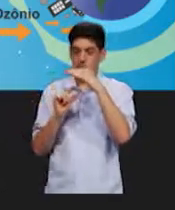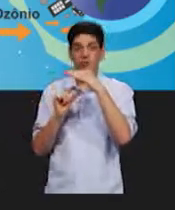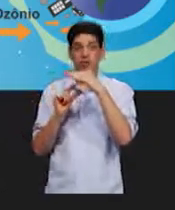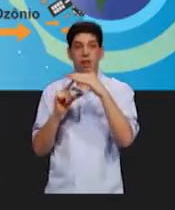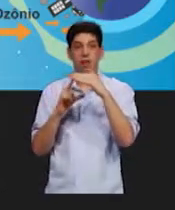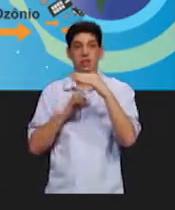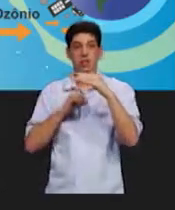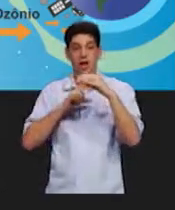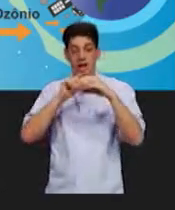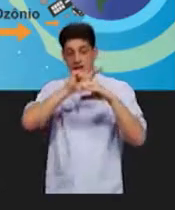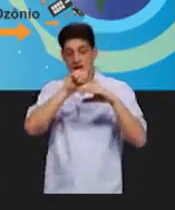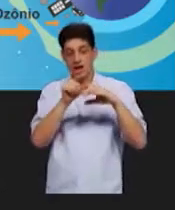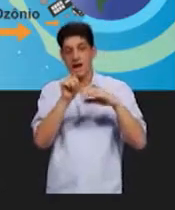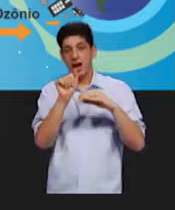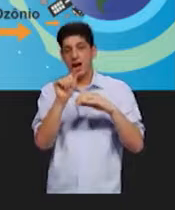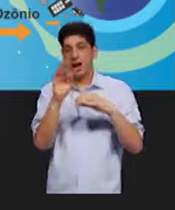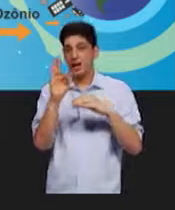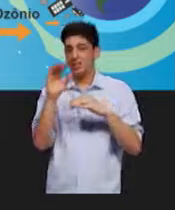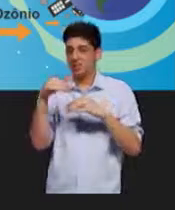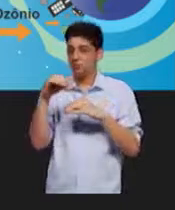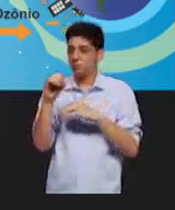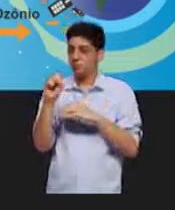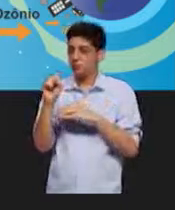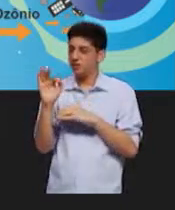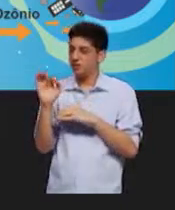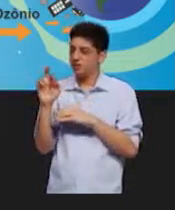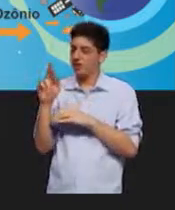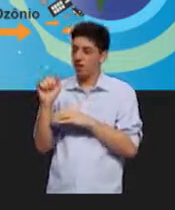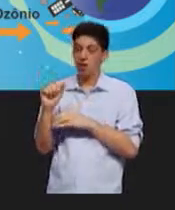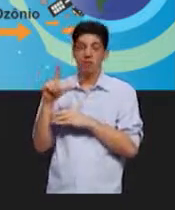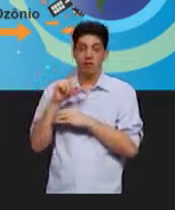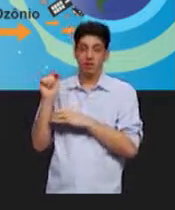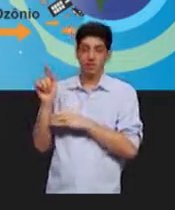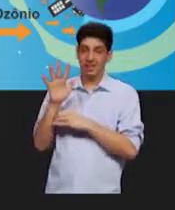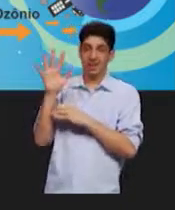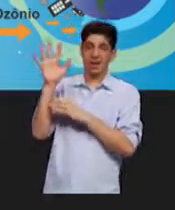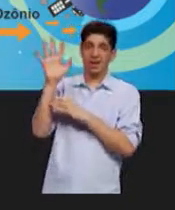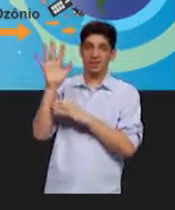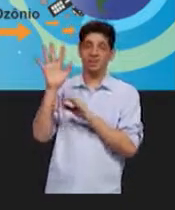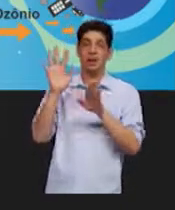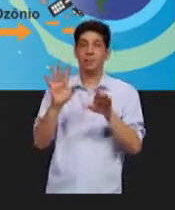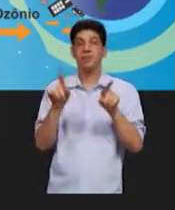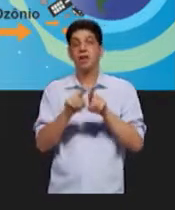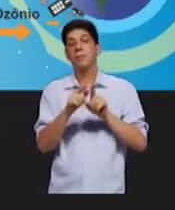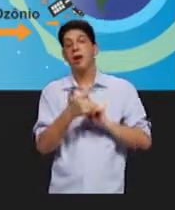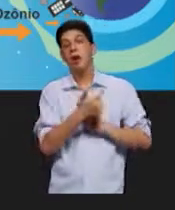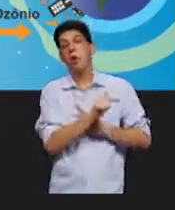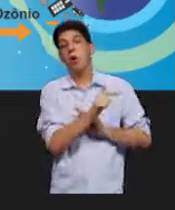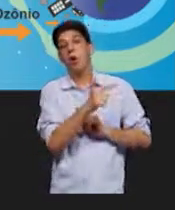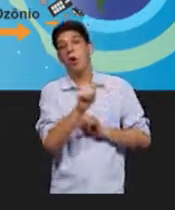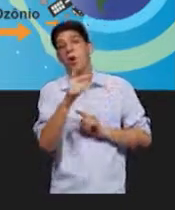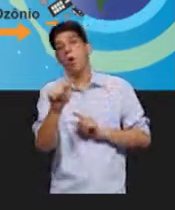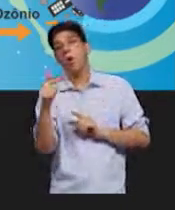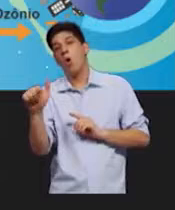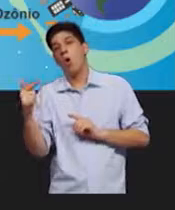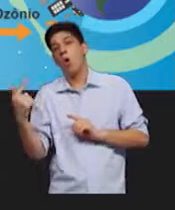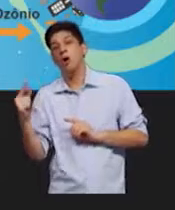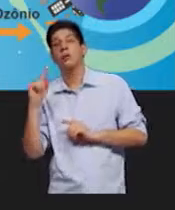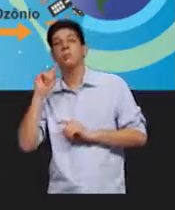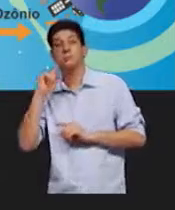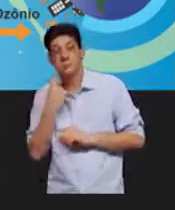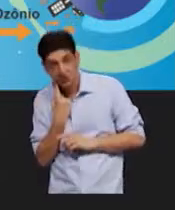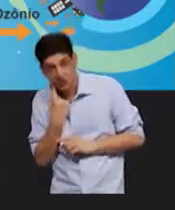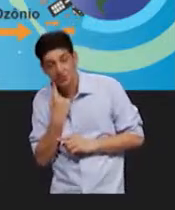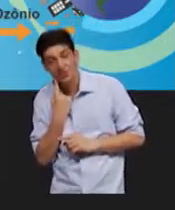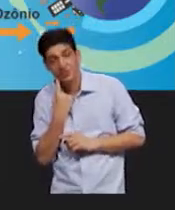na atmosfera esse gás, mas nós também vamos encontrar alguns outros gases poluentes que